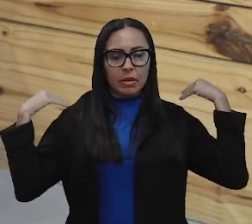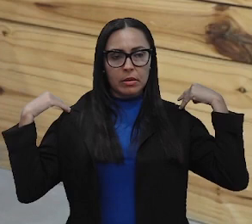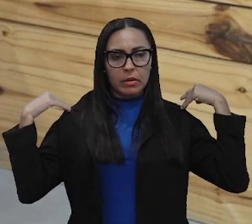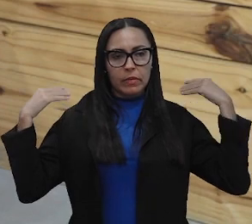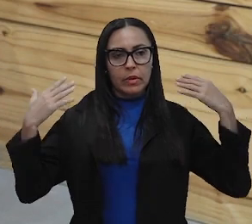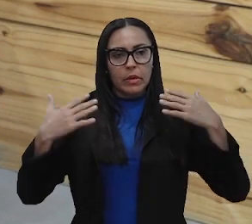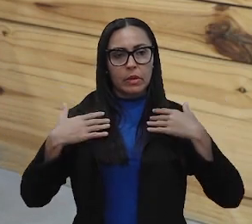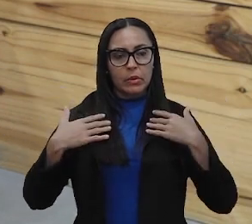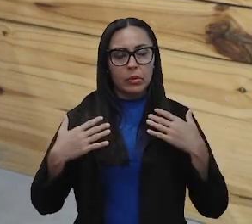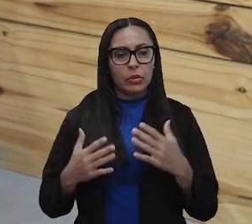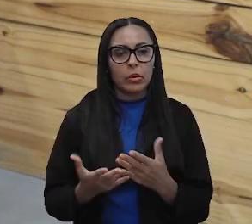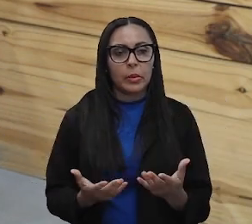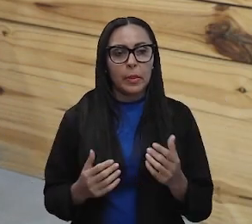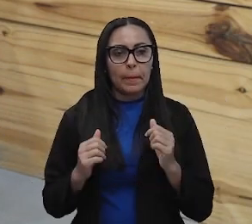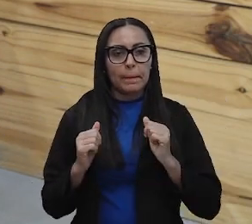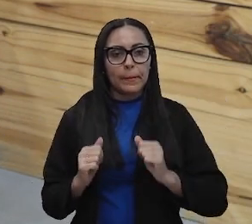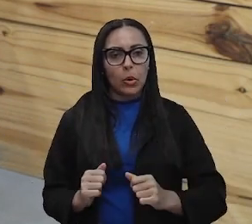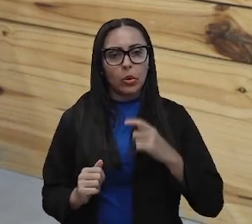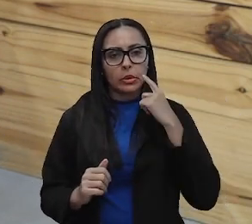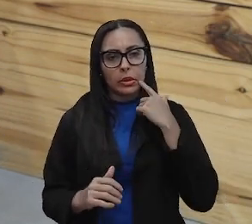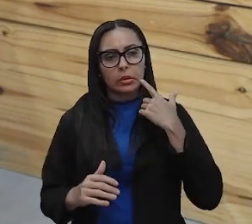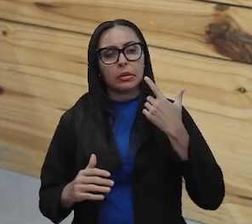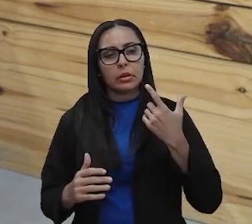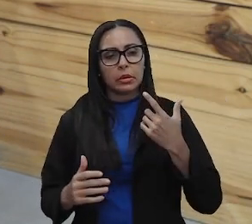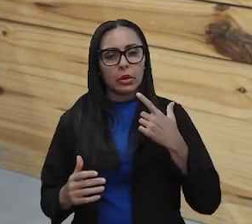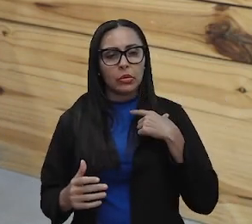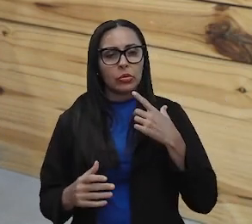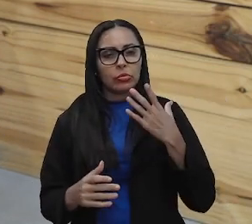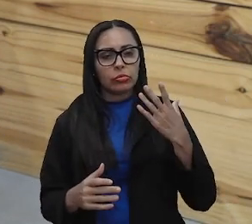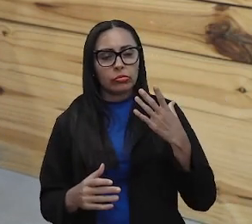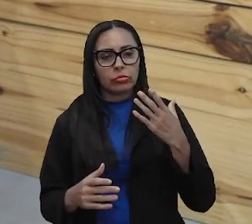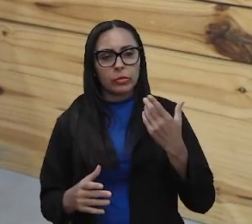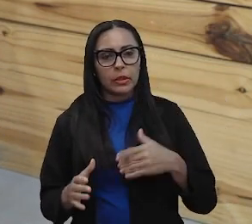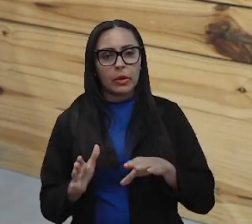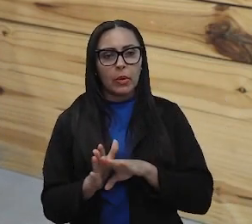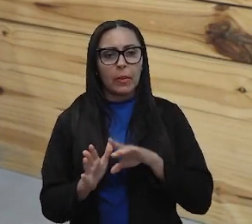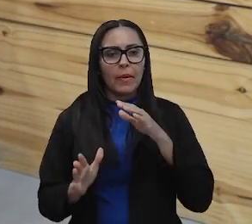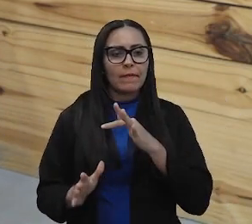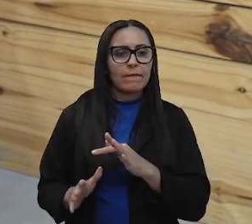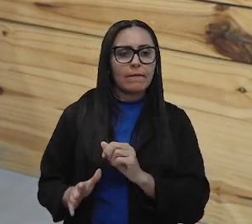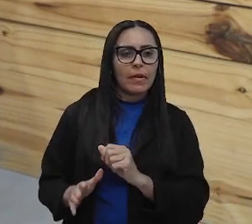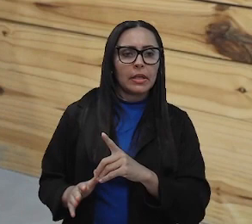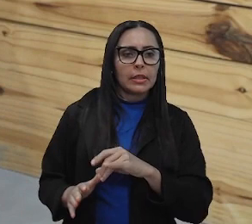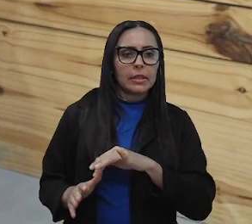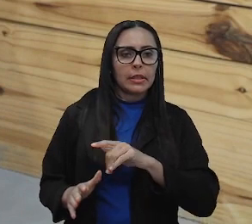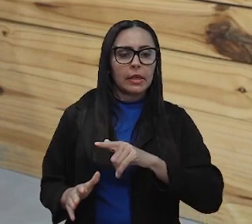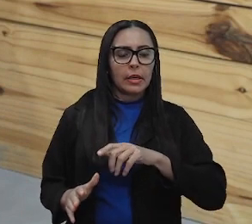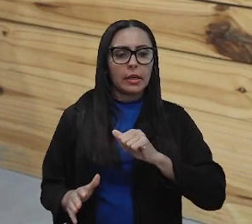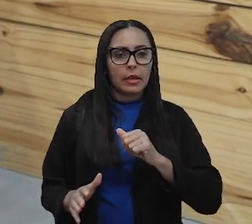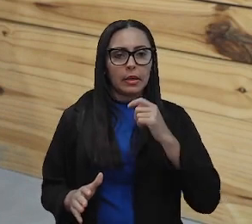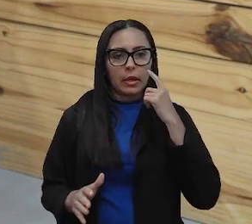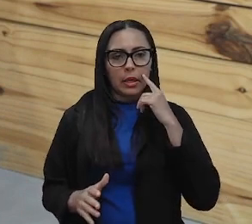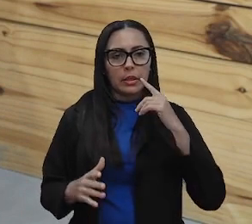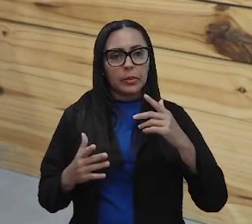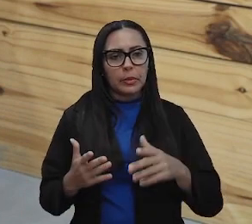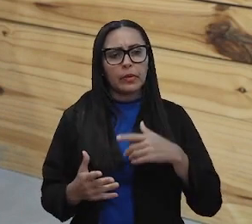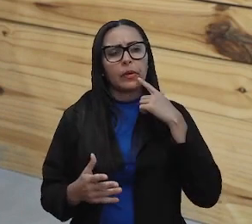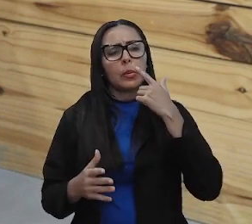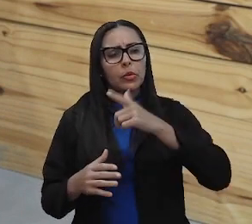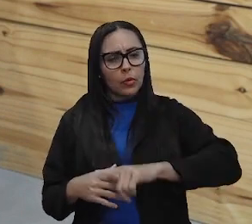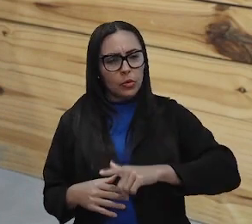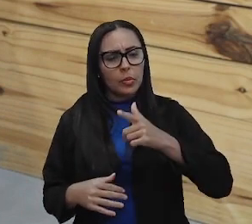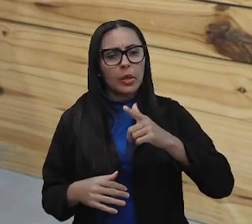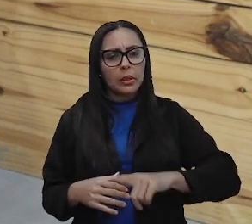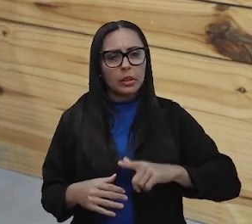nos ombros, pode desencadear uma fadiga. Começa a lesões por esforço repetitivo